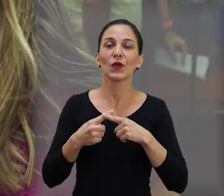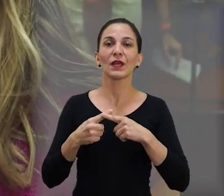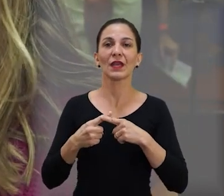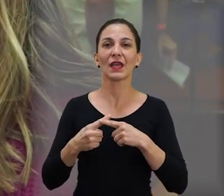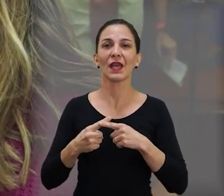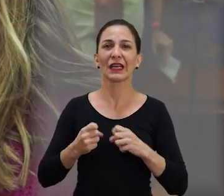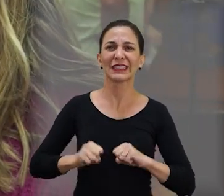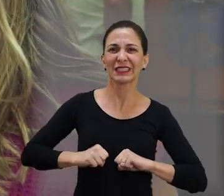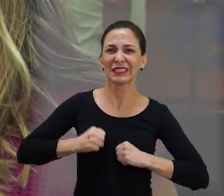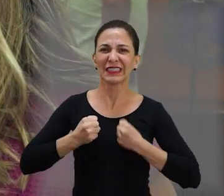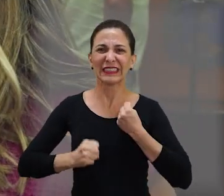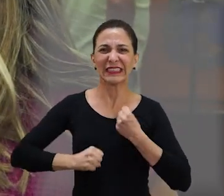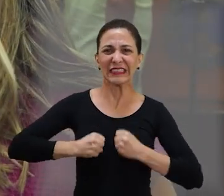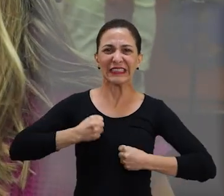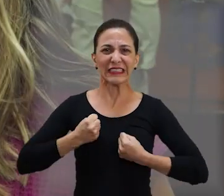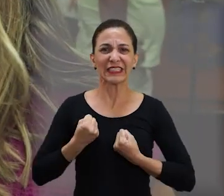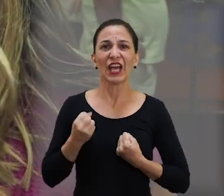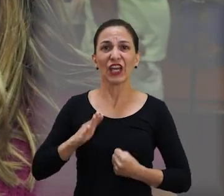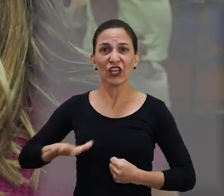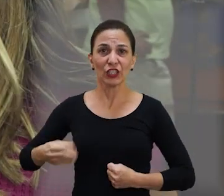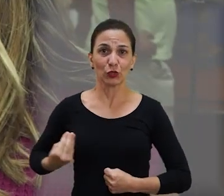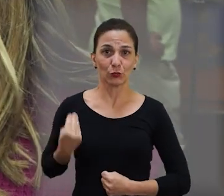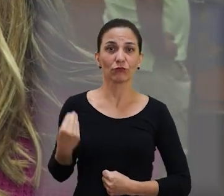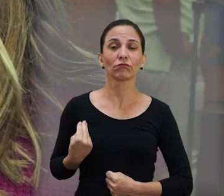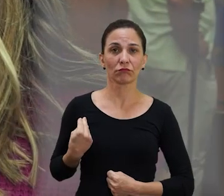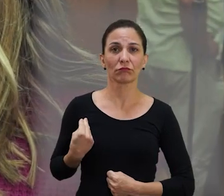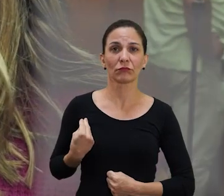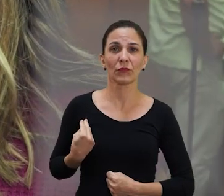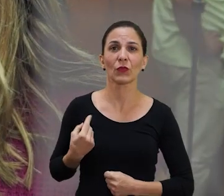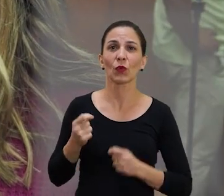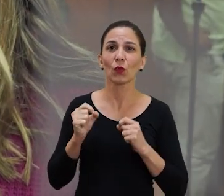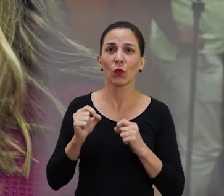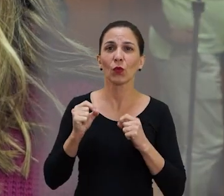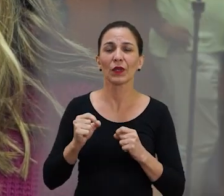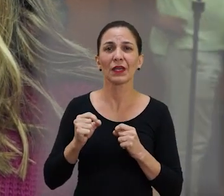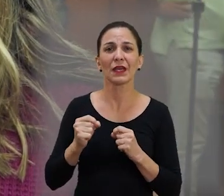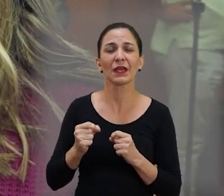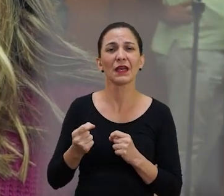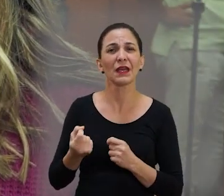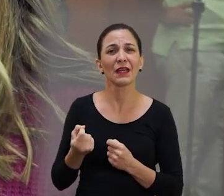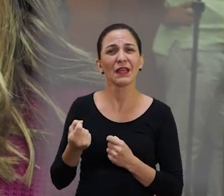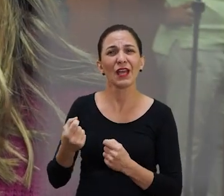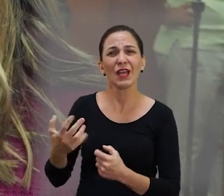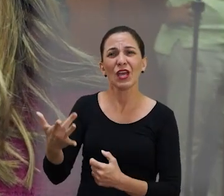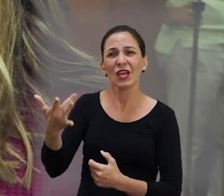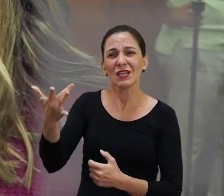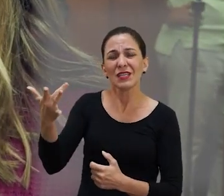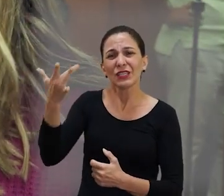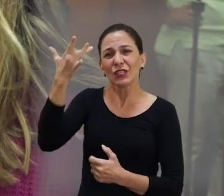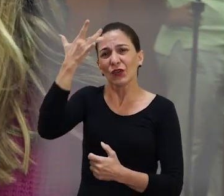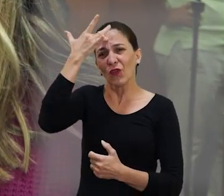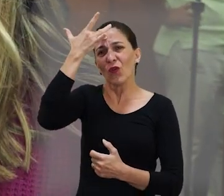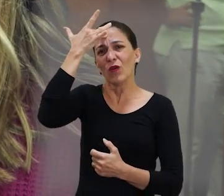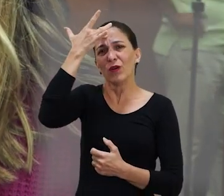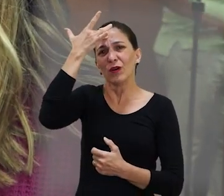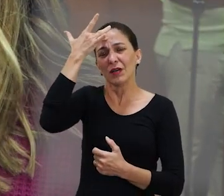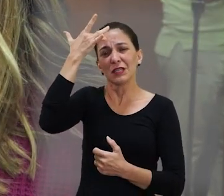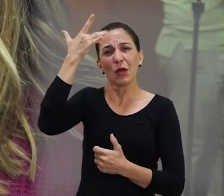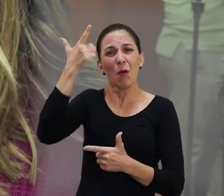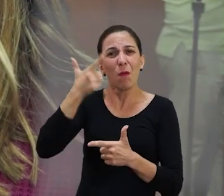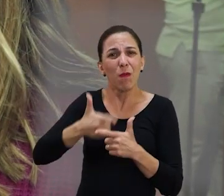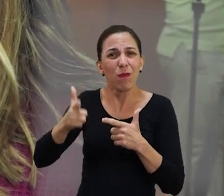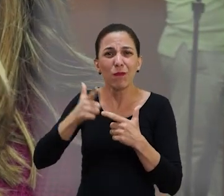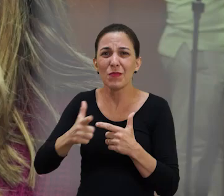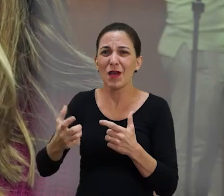só por conta desse estado de estressem que a criança está vivenciando então o terrorismo mental que aconteceu